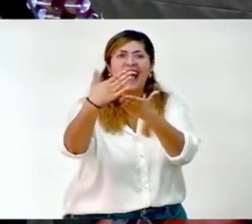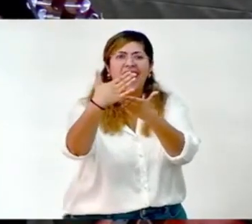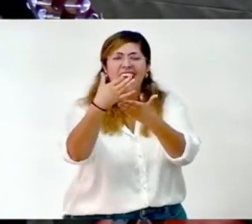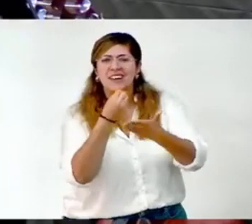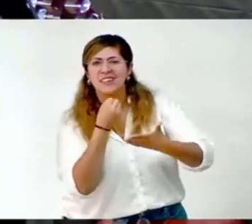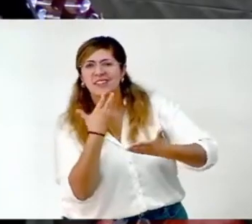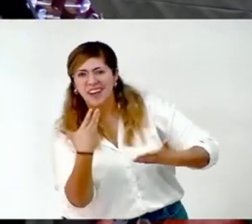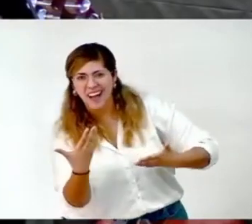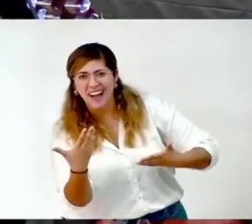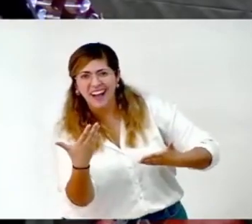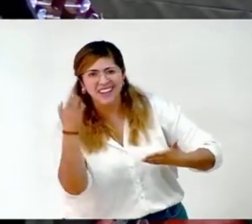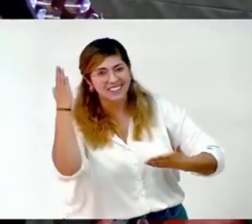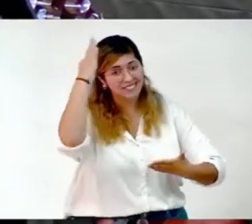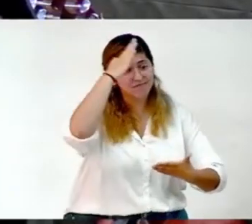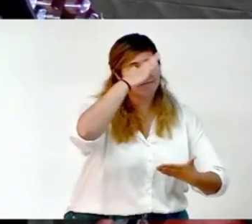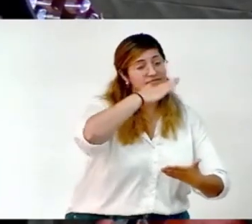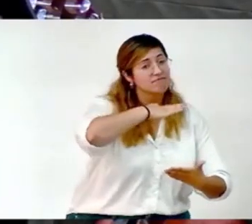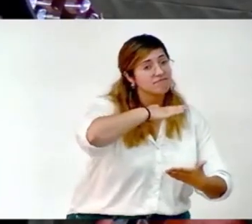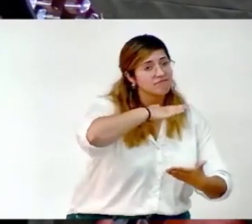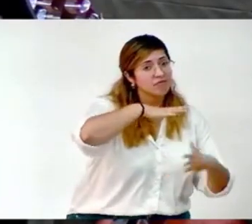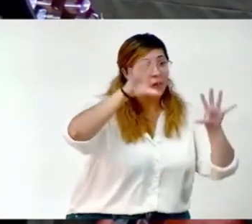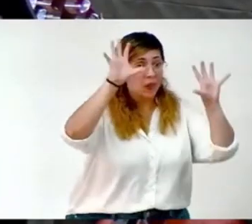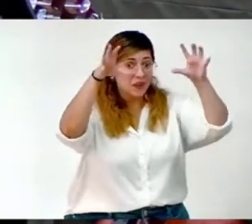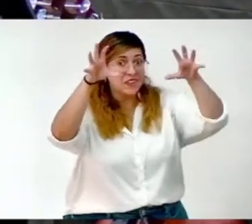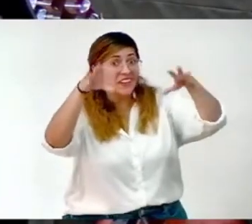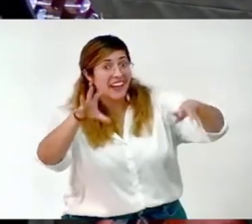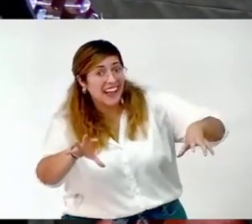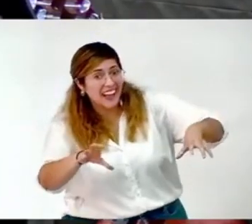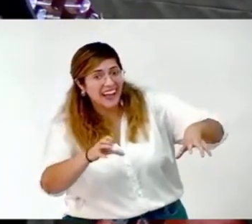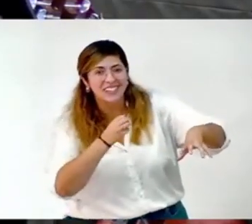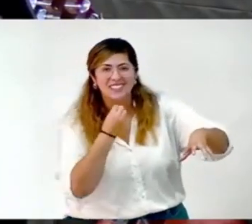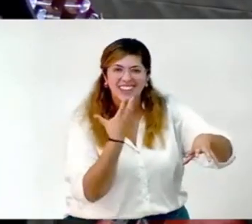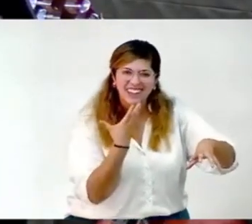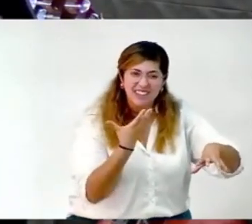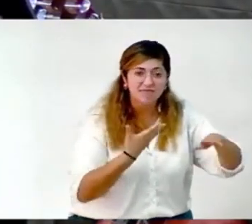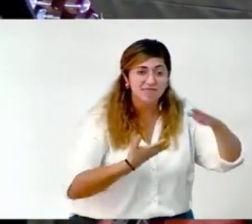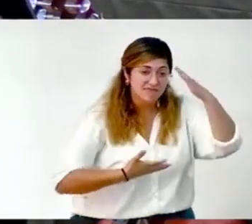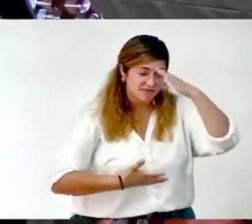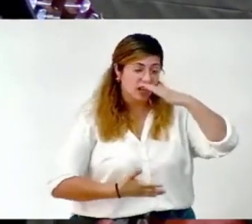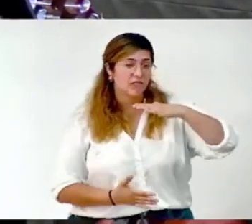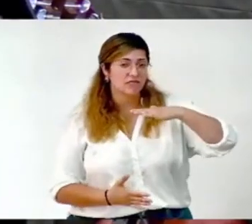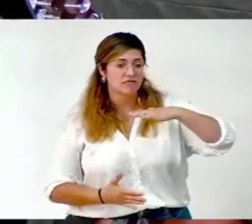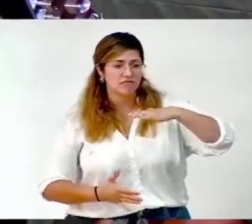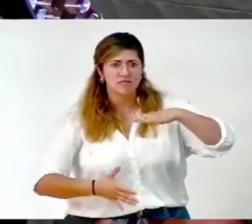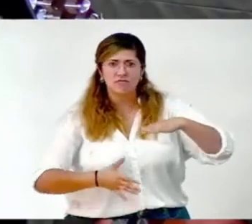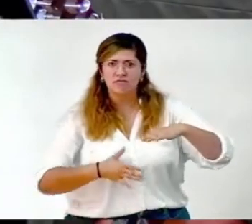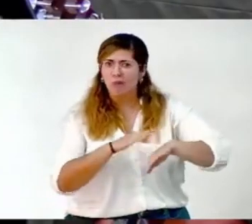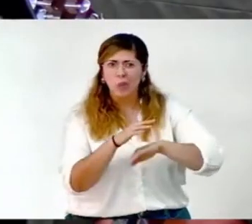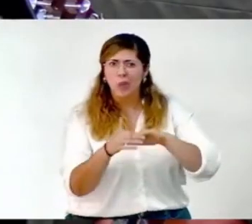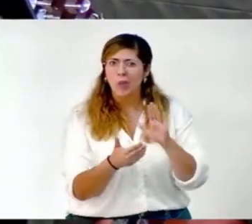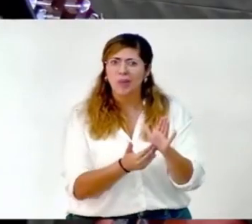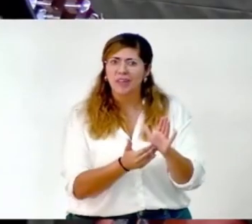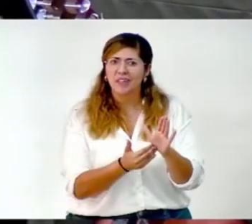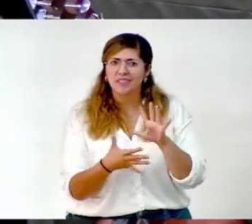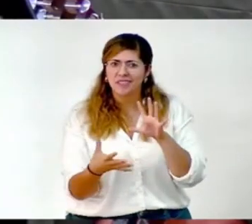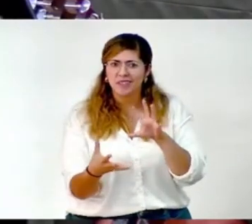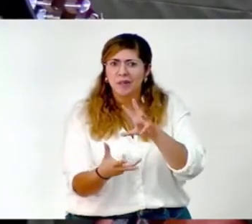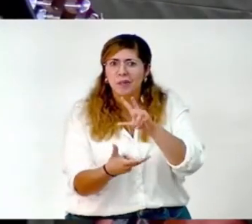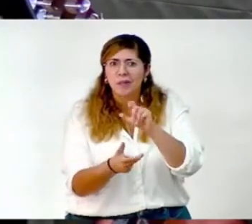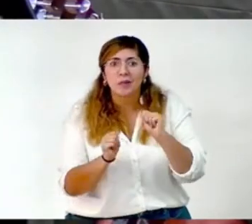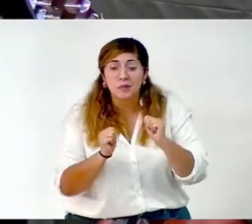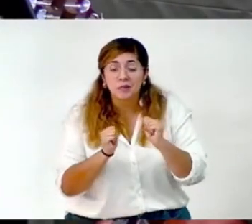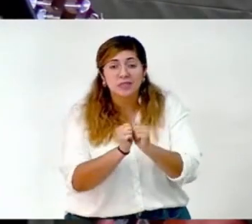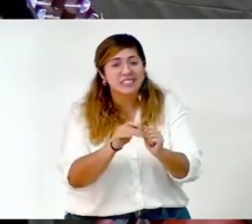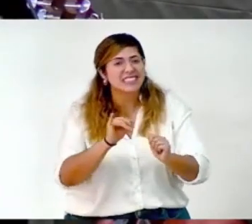vi chuvas sobre justos e injustos. Porque se amardes os que vos